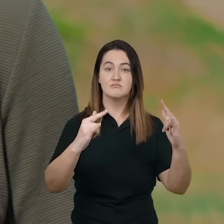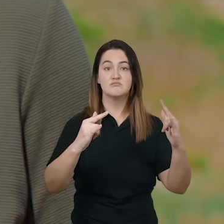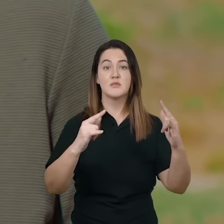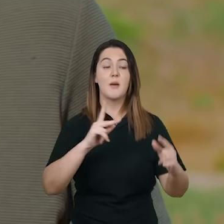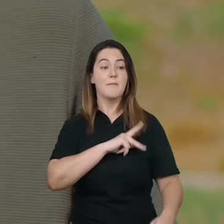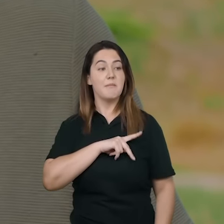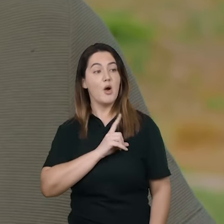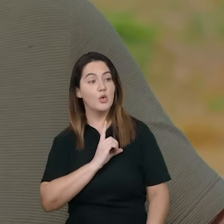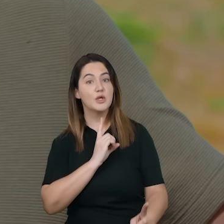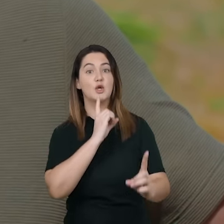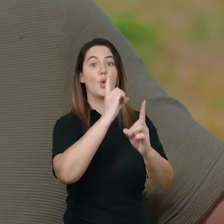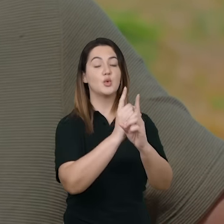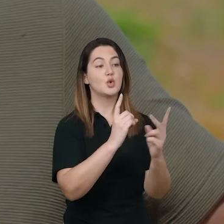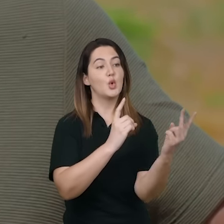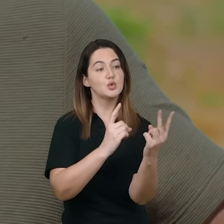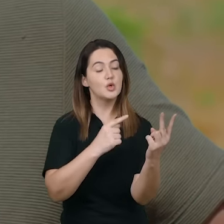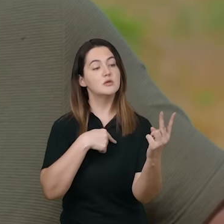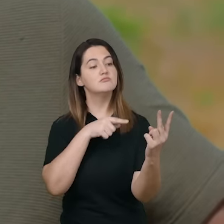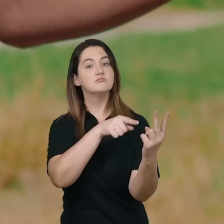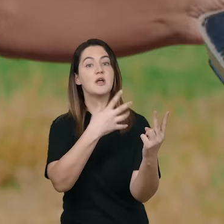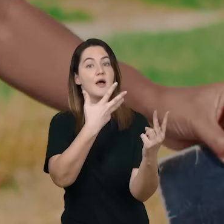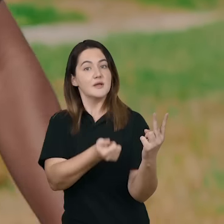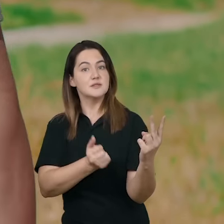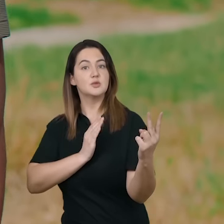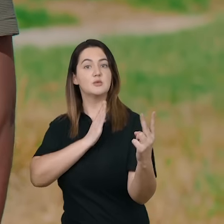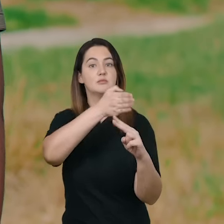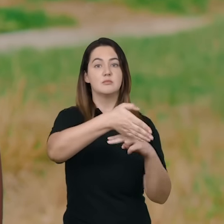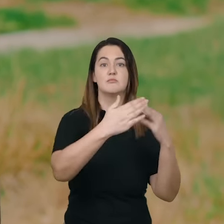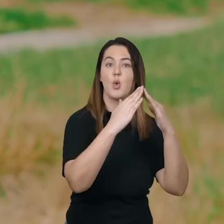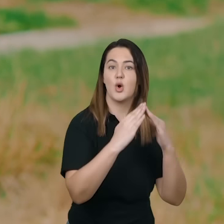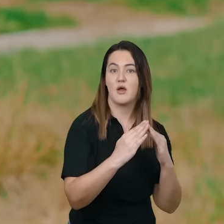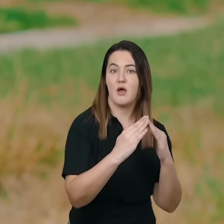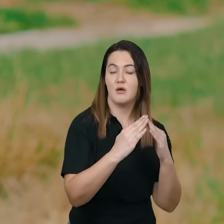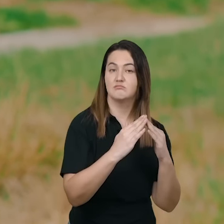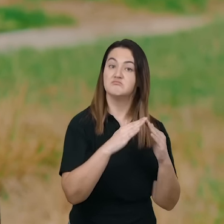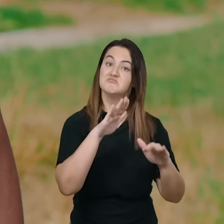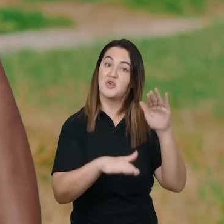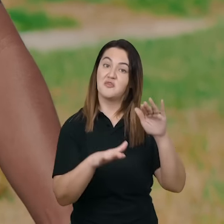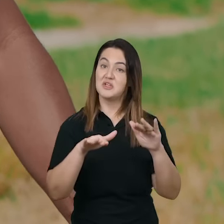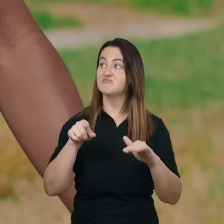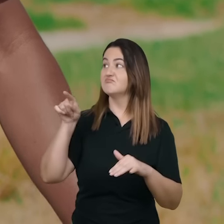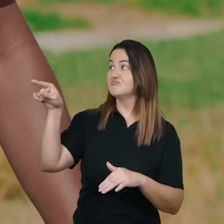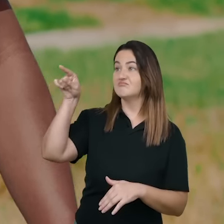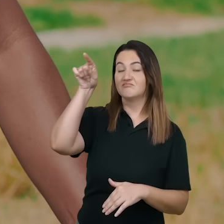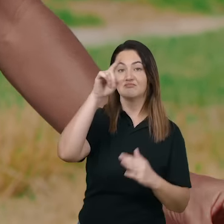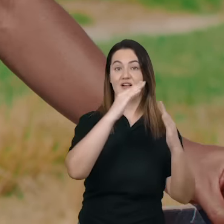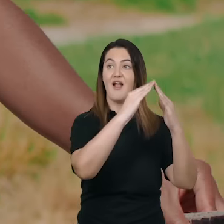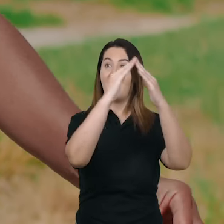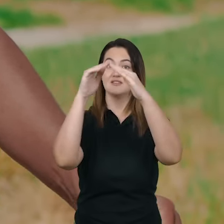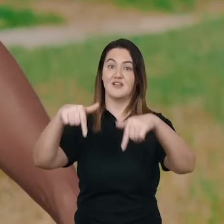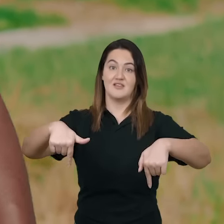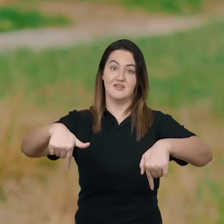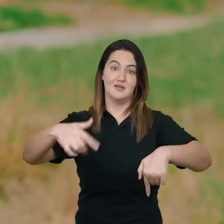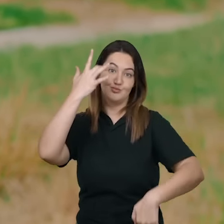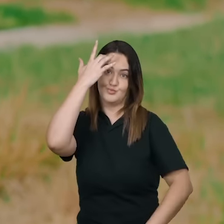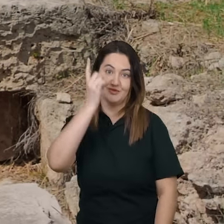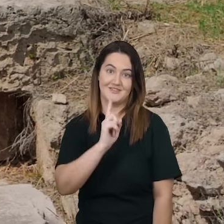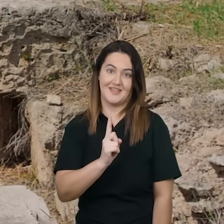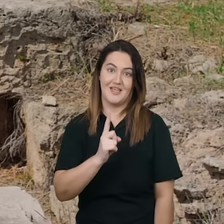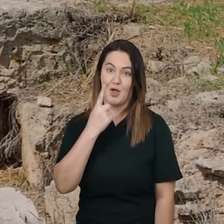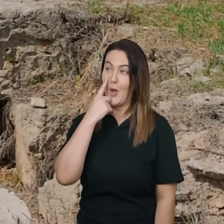morar com eles em alguma casa. Quem sabe não poderia ser uma dessas casas que estão aqui, por que não? A gente não sabe.